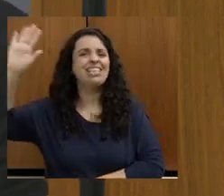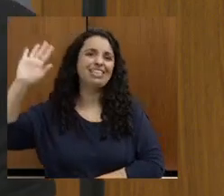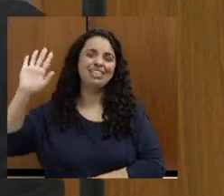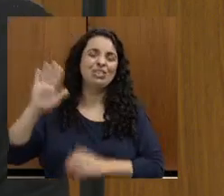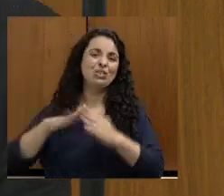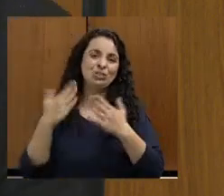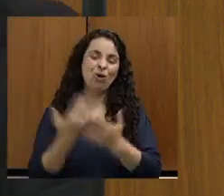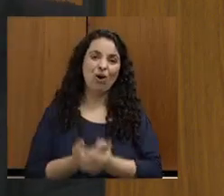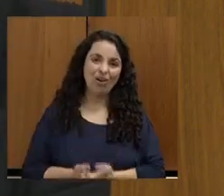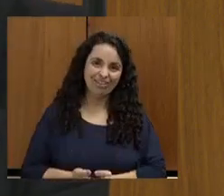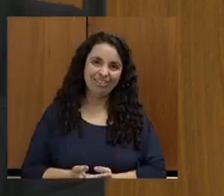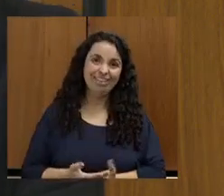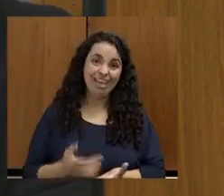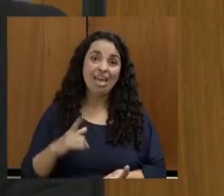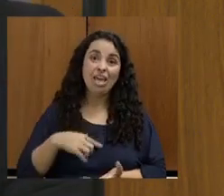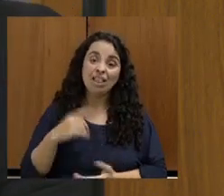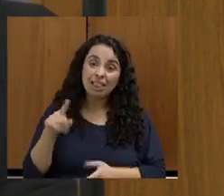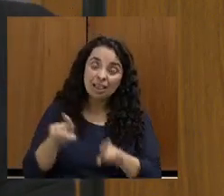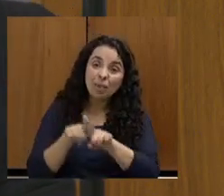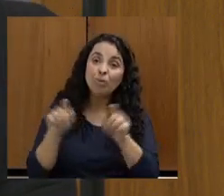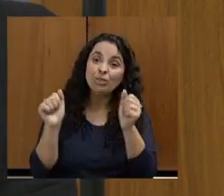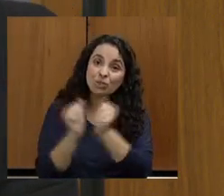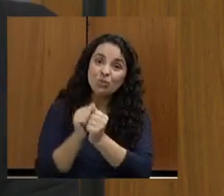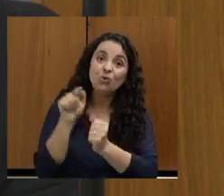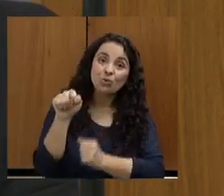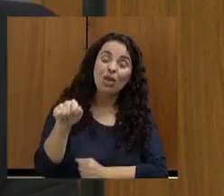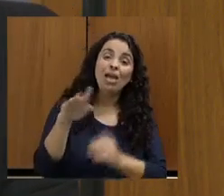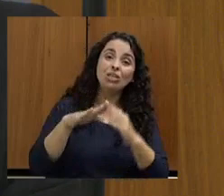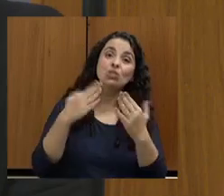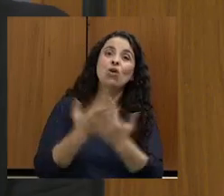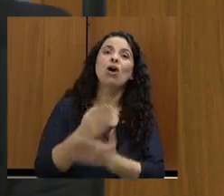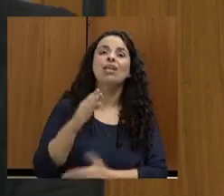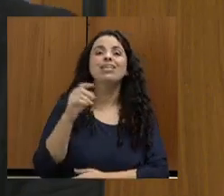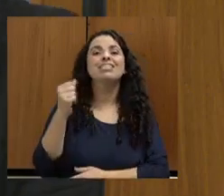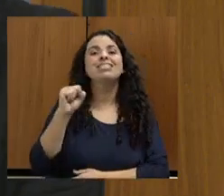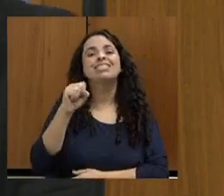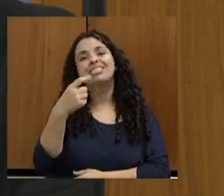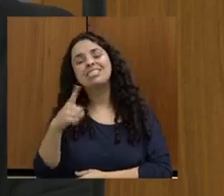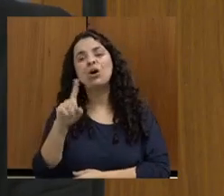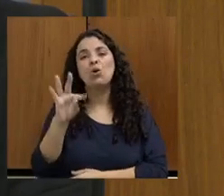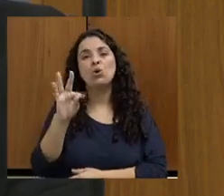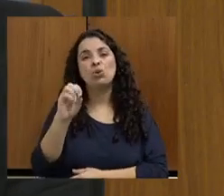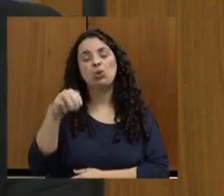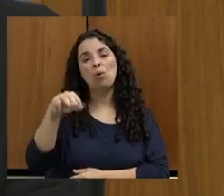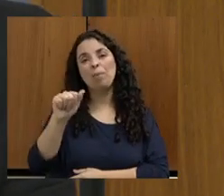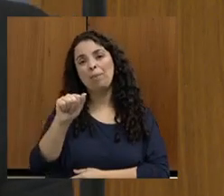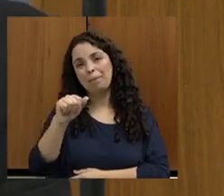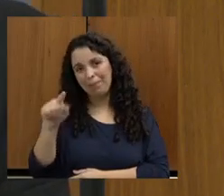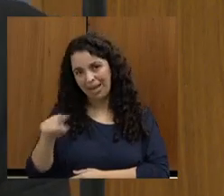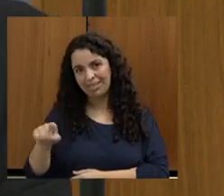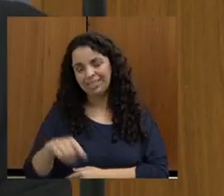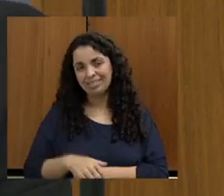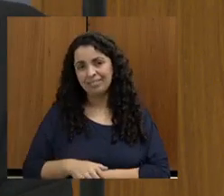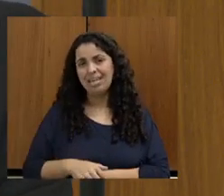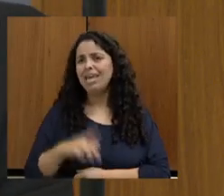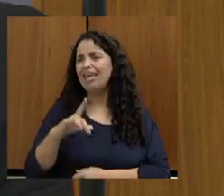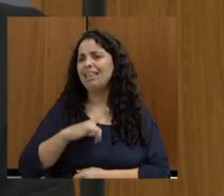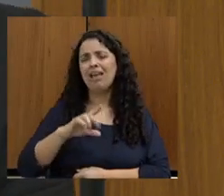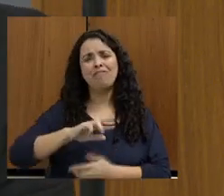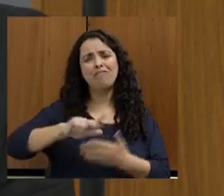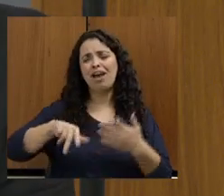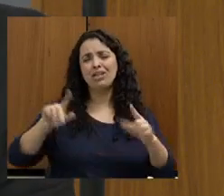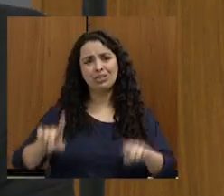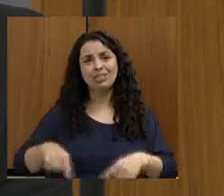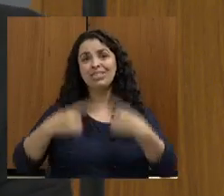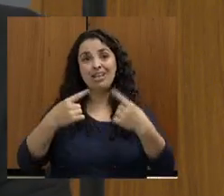Colégio São Tomás, que nós também representamos. E um dos principais desafios, que nem foi relatado aqui, diz respeito,